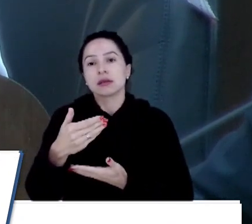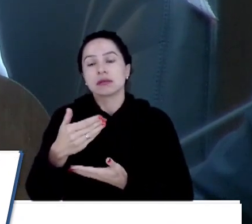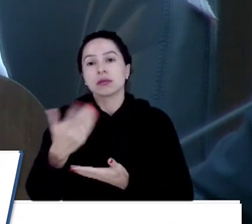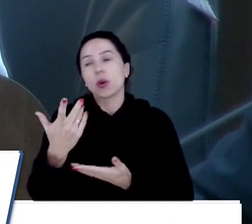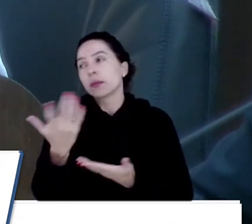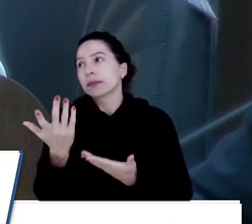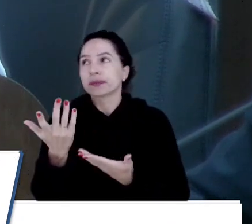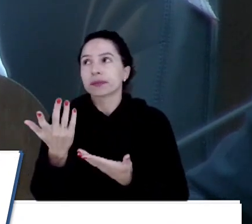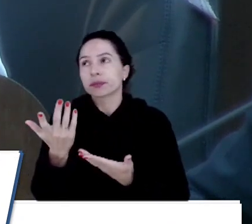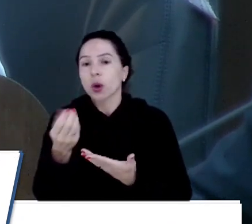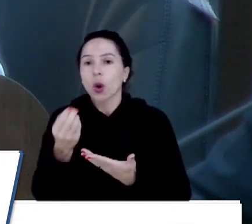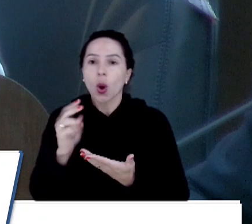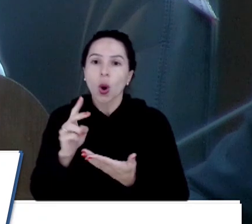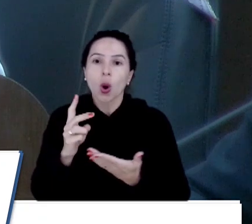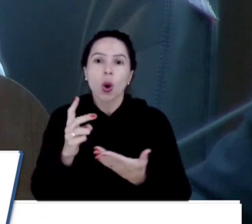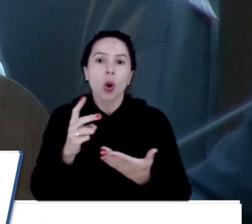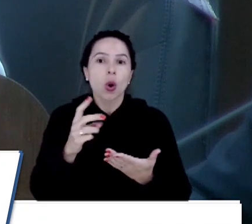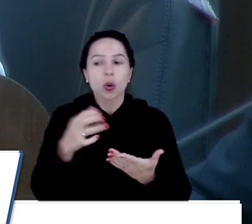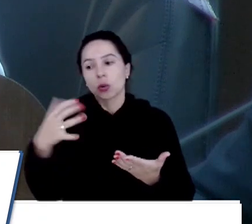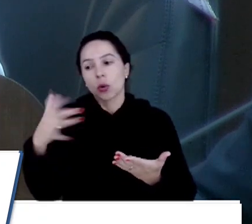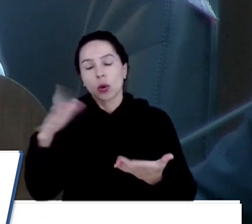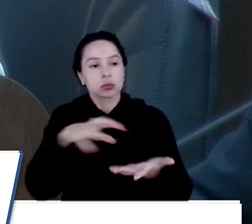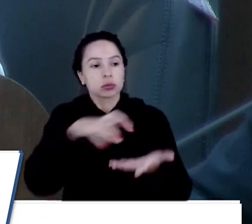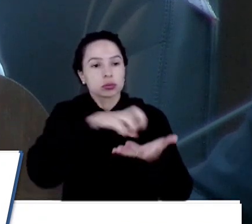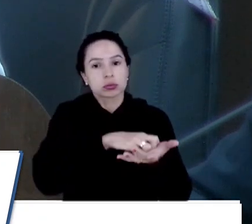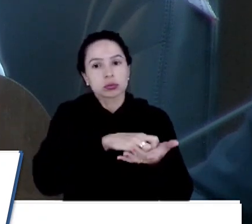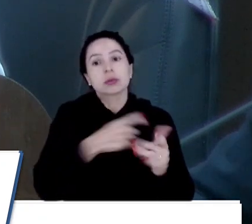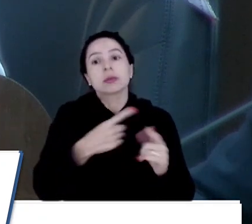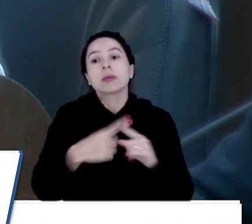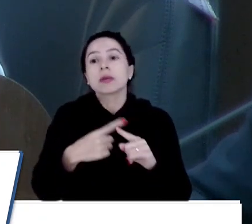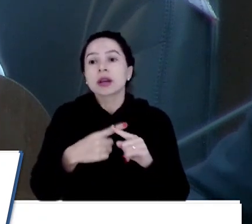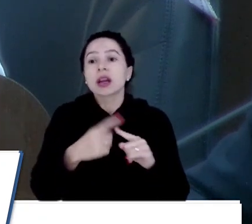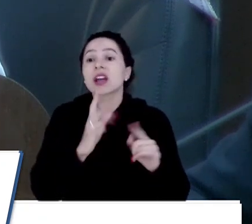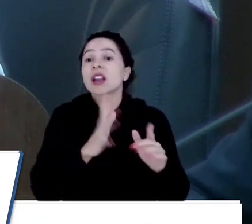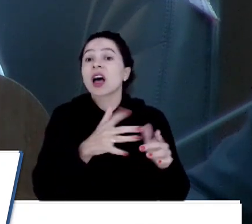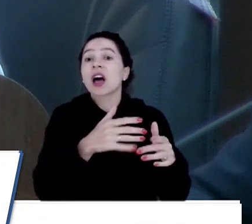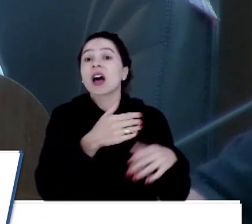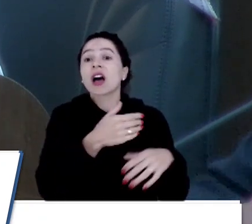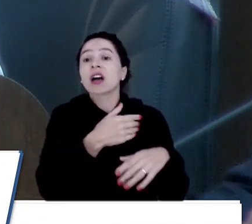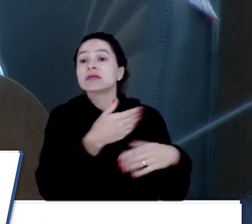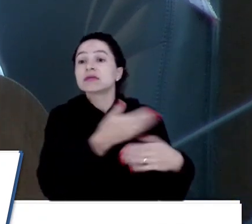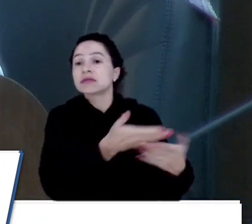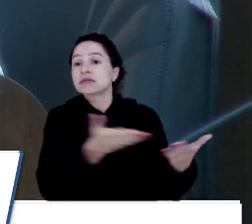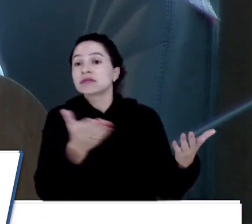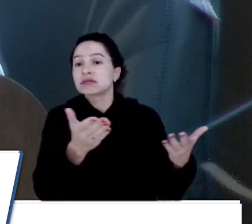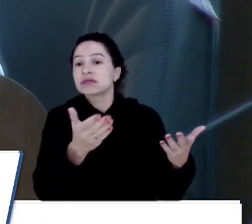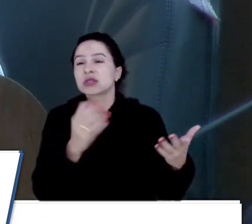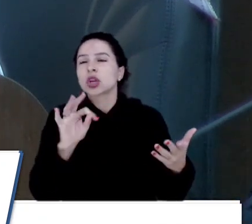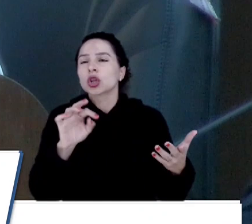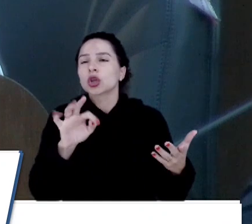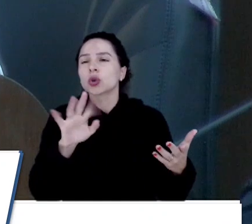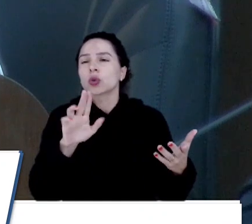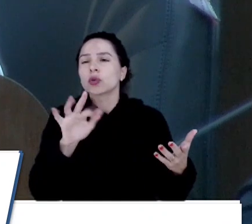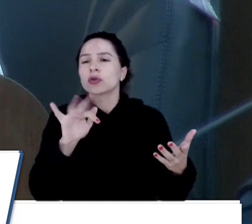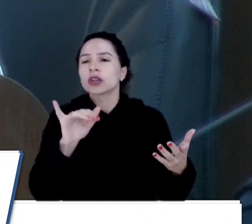ou reintegração de posse, porque ali já virou o quê? Na Tufi Jorge. Um esconderijo também deles